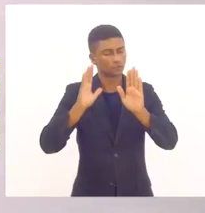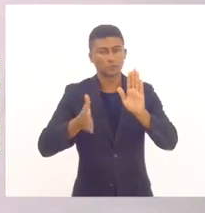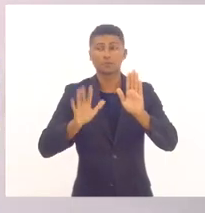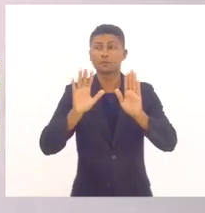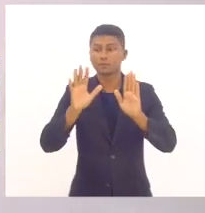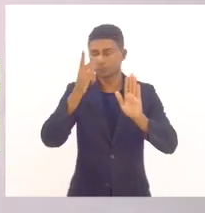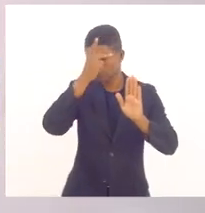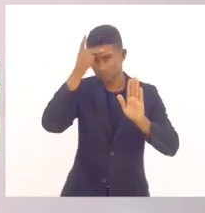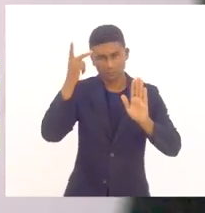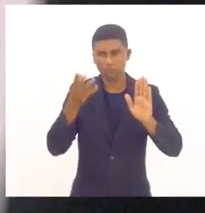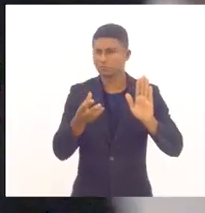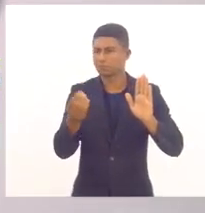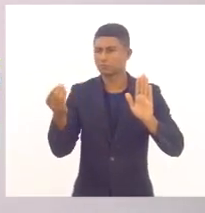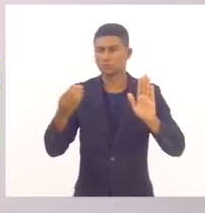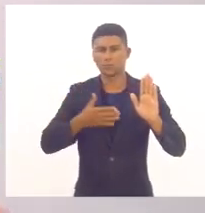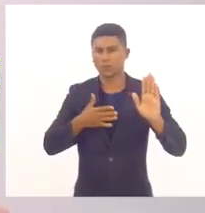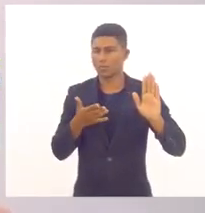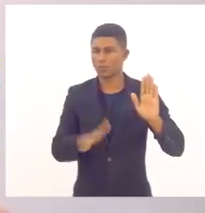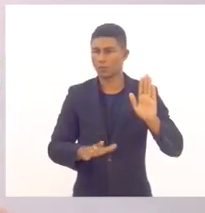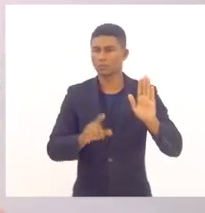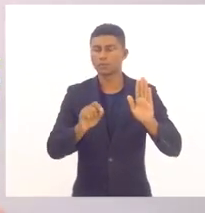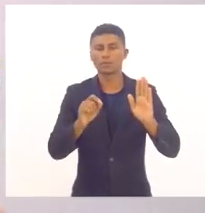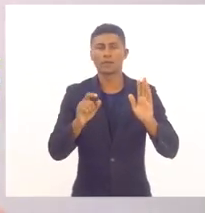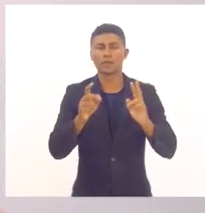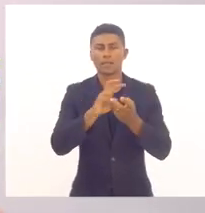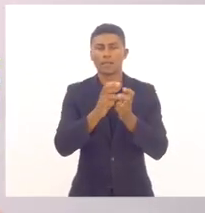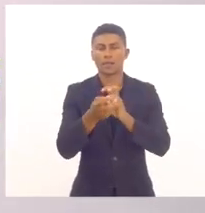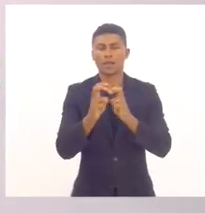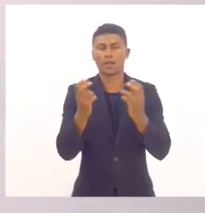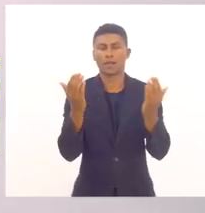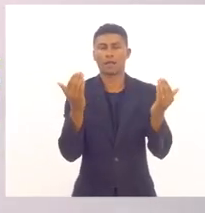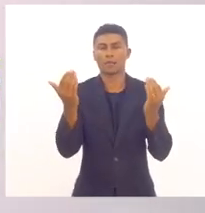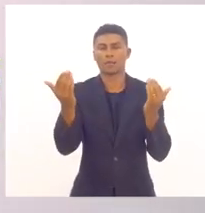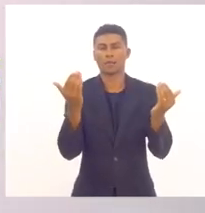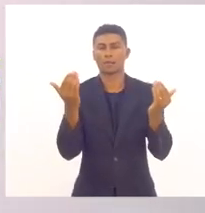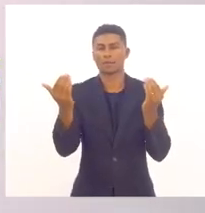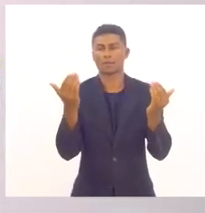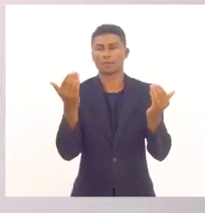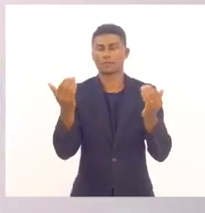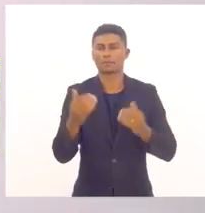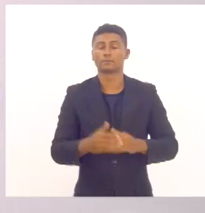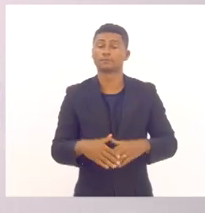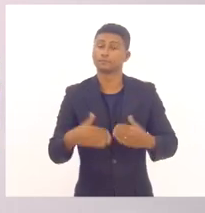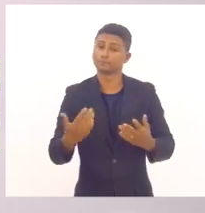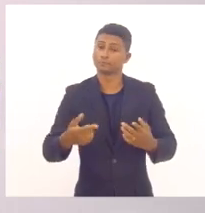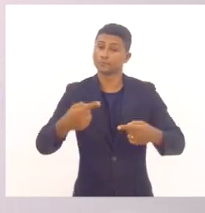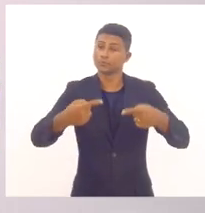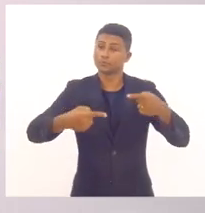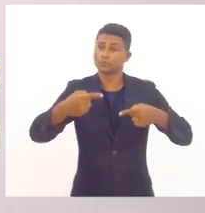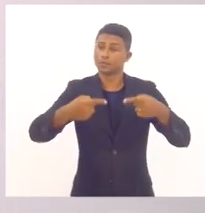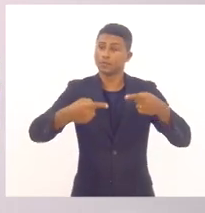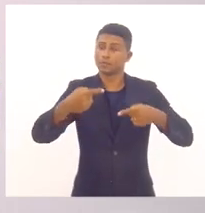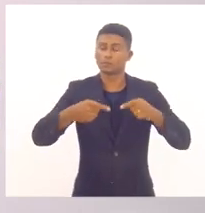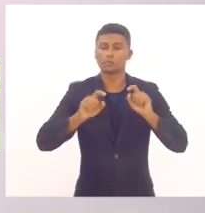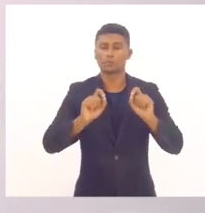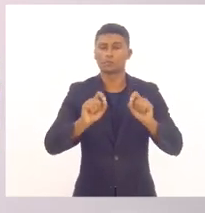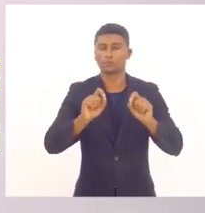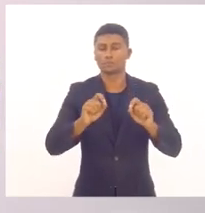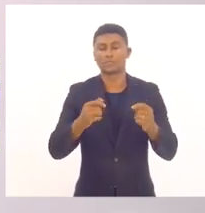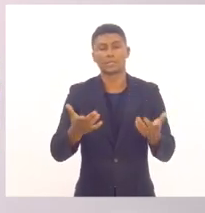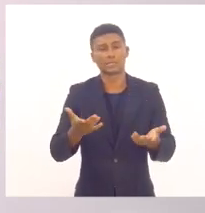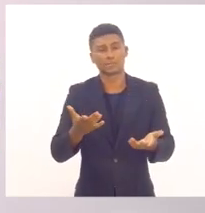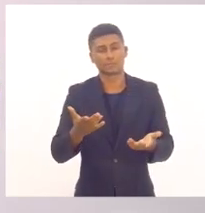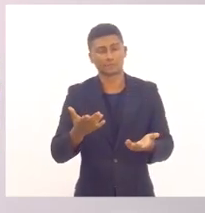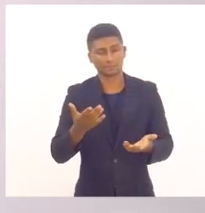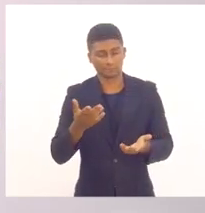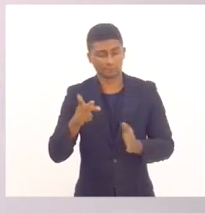desagrada muitos, que é essa capoterapia, né? E a discussão aí é se a gente vai fazer um projeto